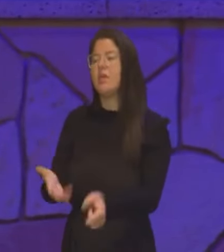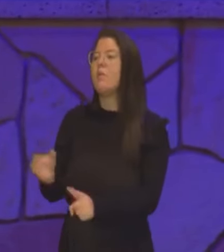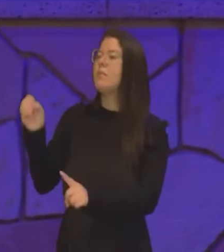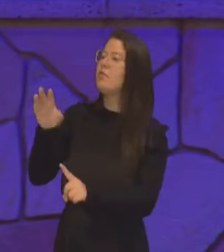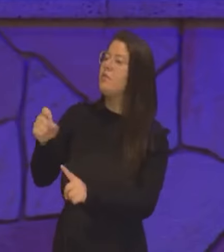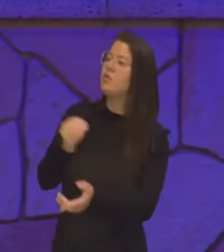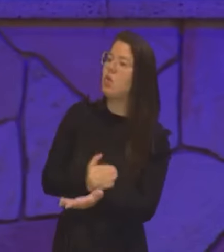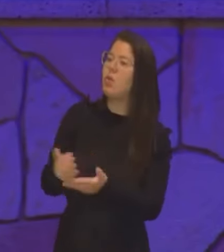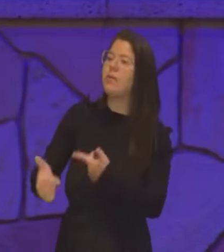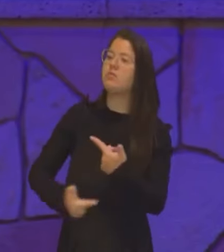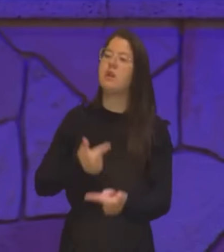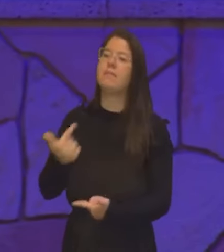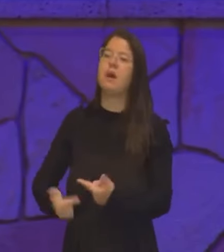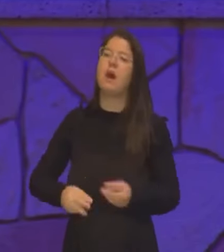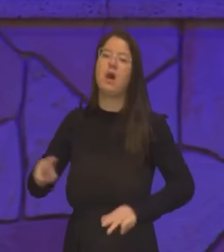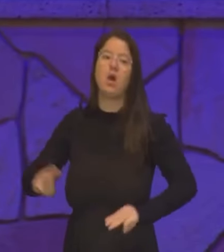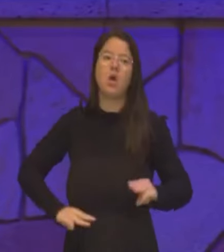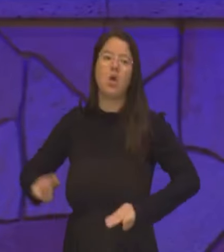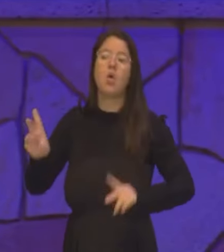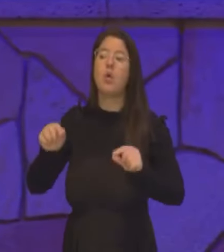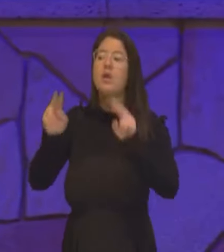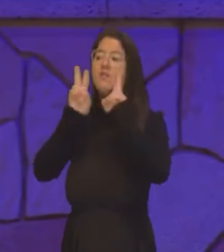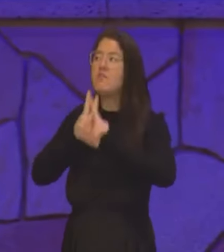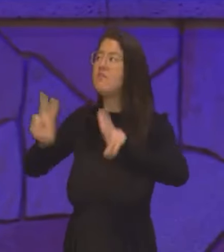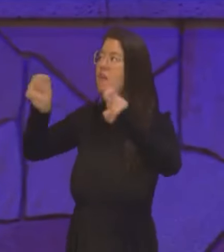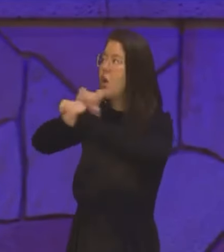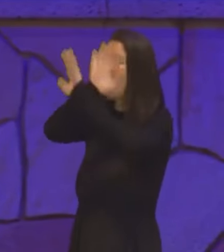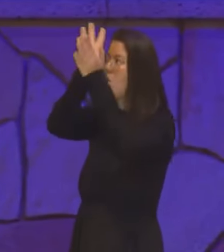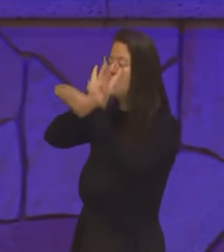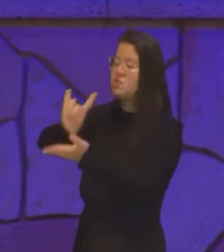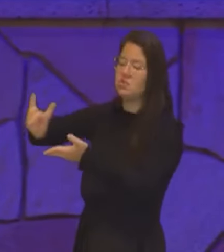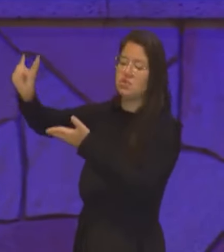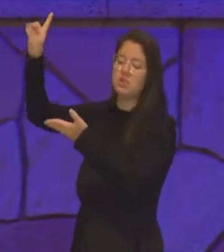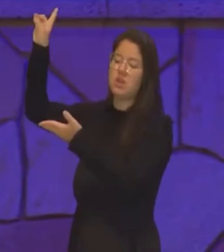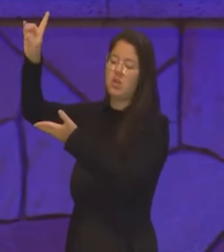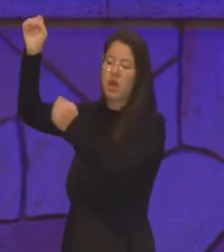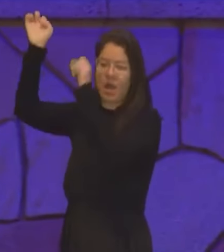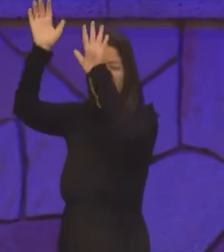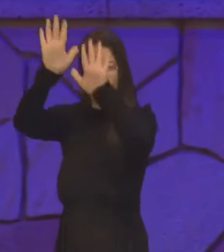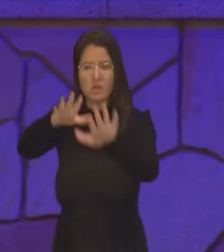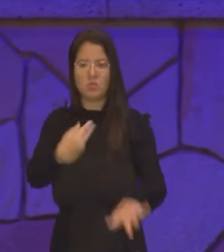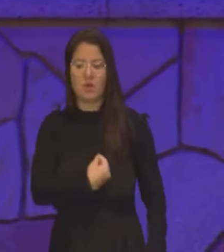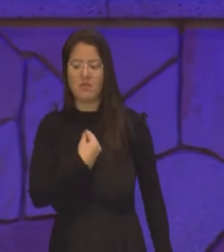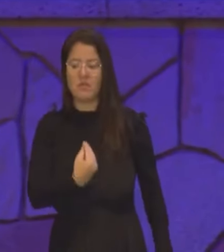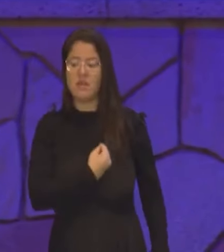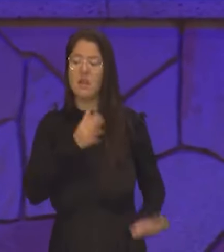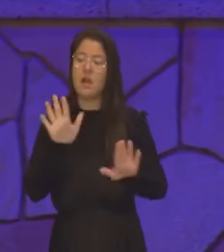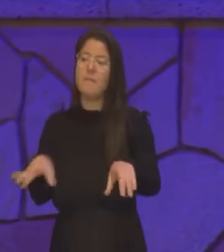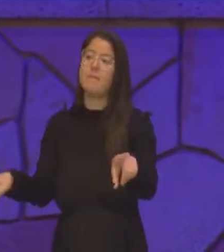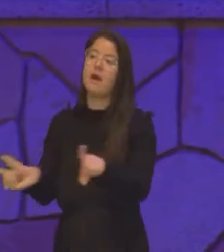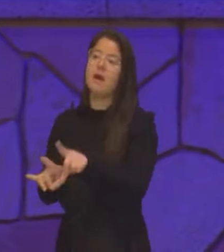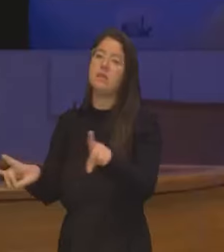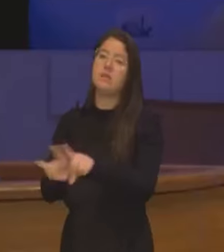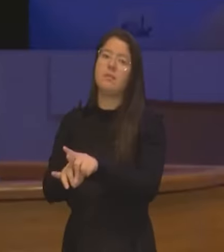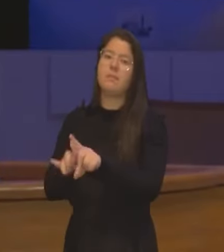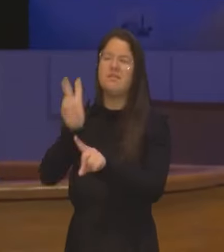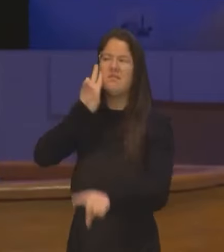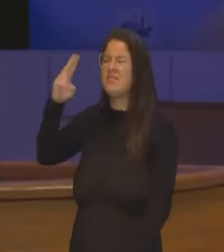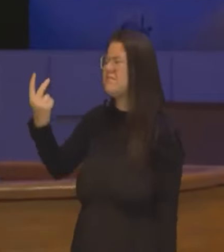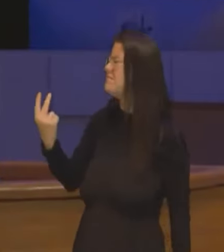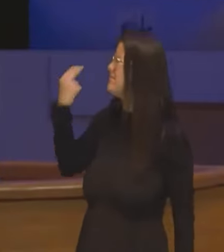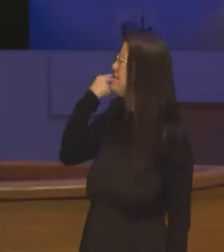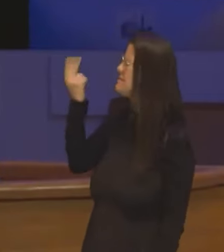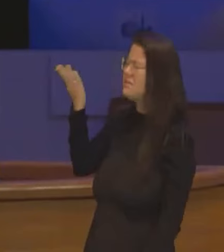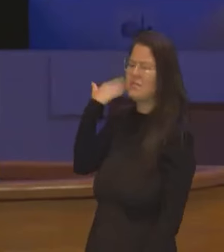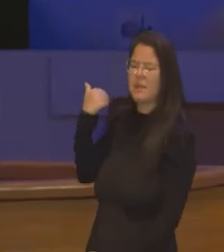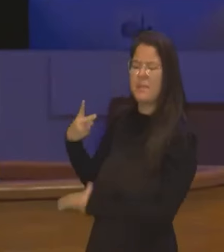seu ministério e ele vê a glória de Deus sobre a sua vida, mas ao mesmo tempo ele olha para trás e percebe